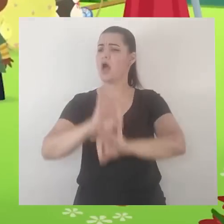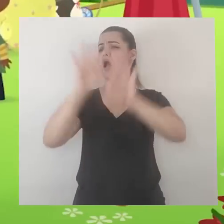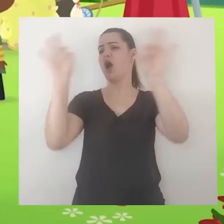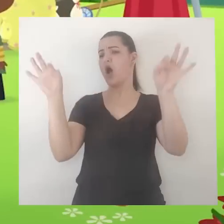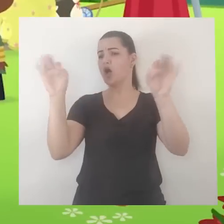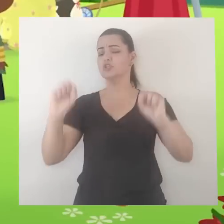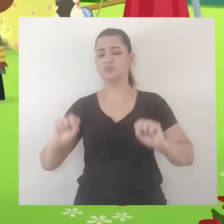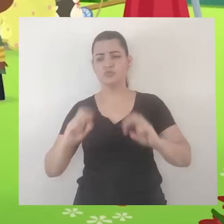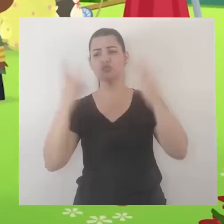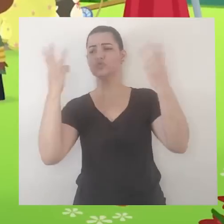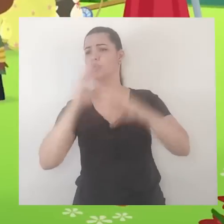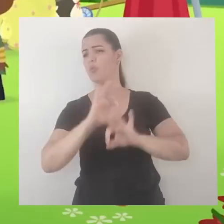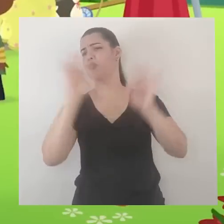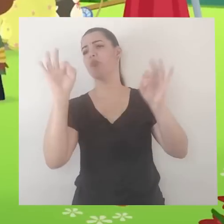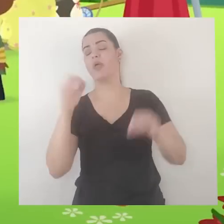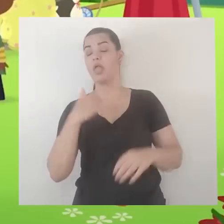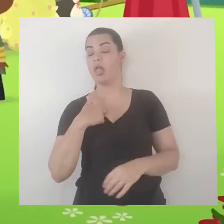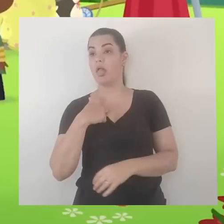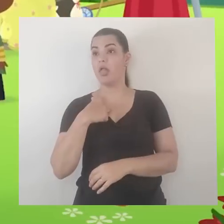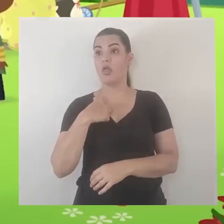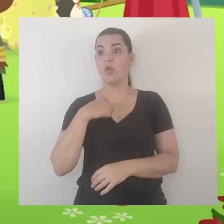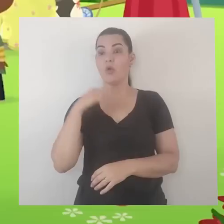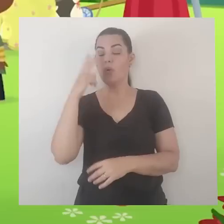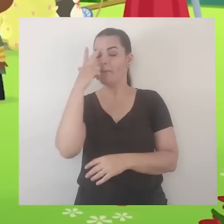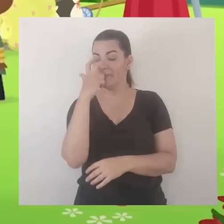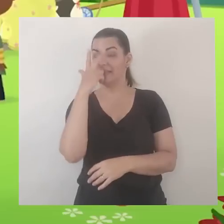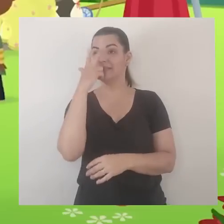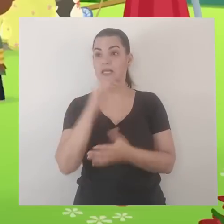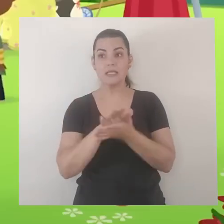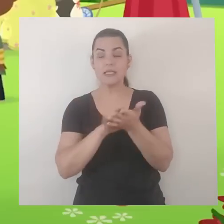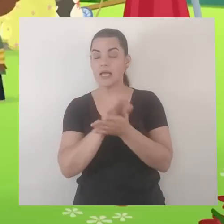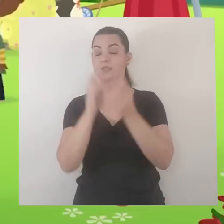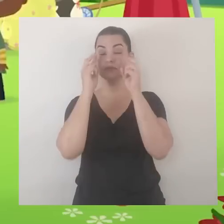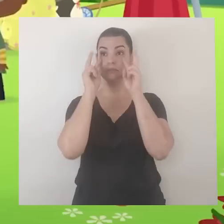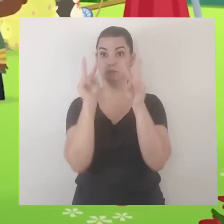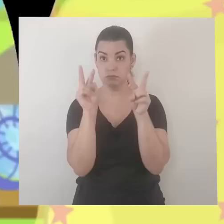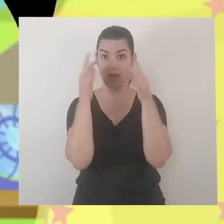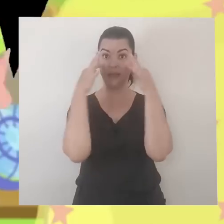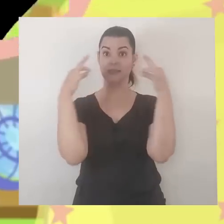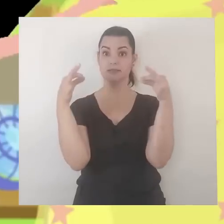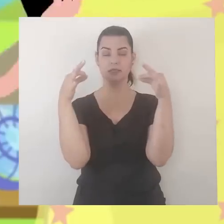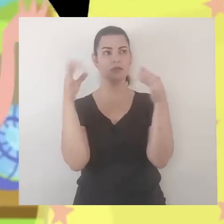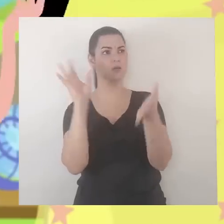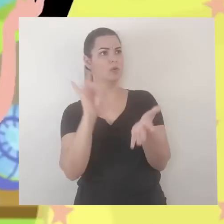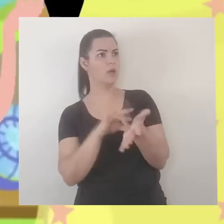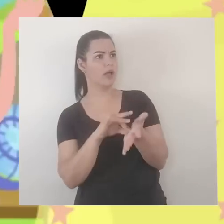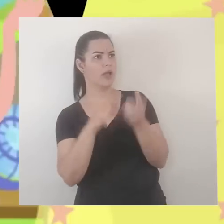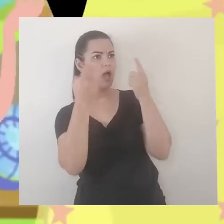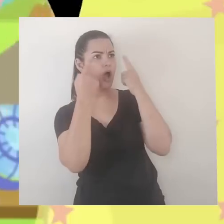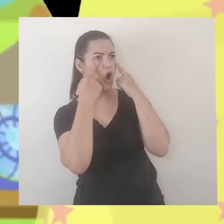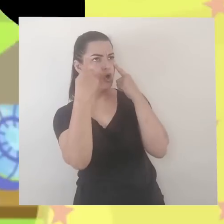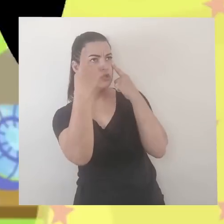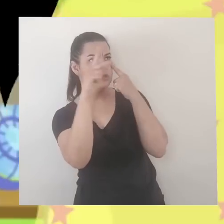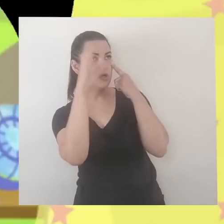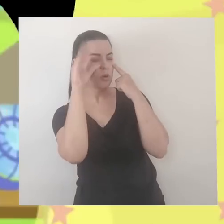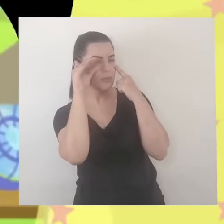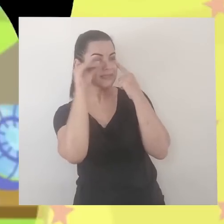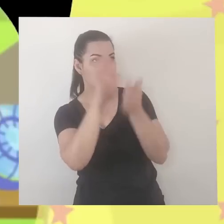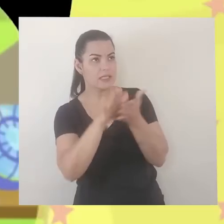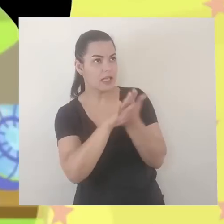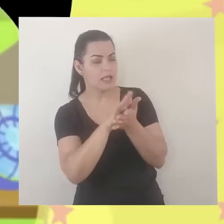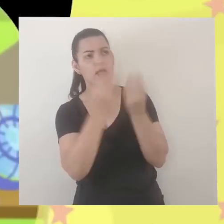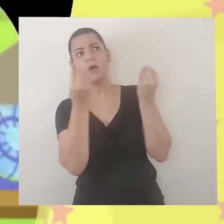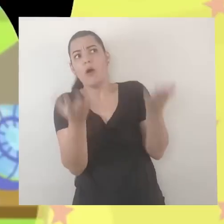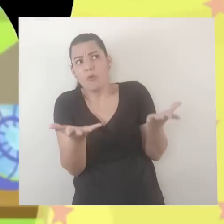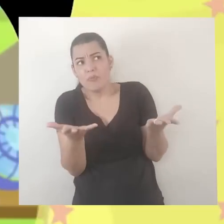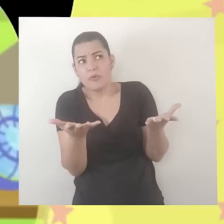excelente, viu? Eu acho que eu nem pisquei. Foi muito bom mesmo! Nem piscou o olho? Como assim? Dá